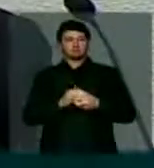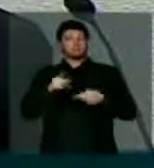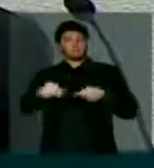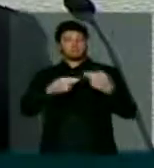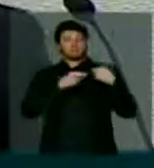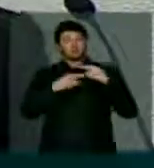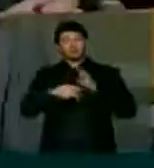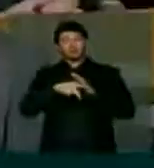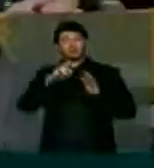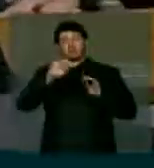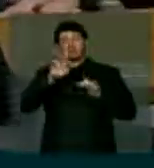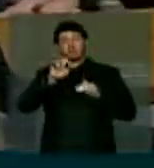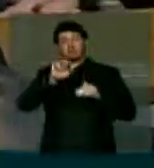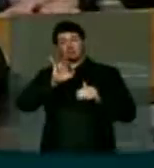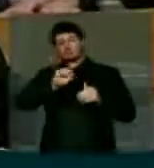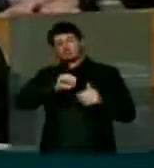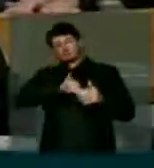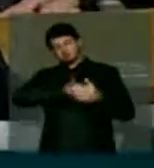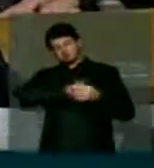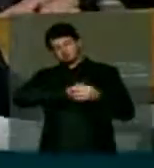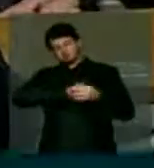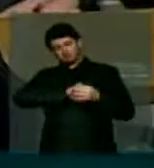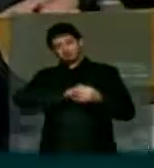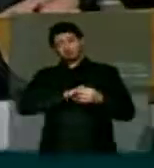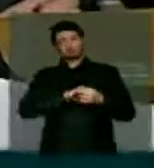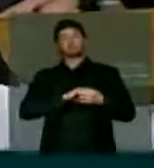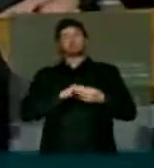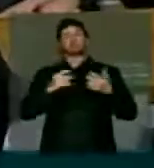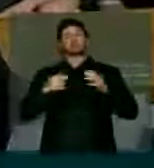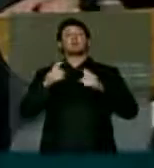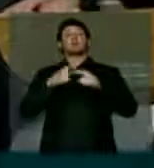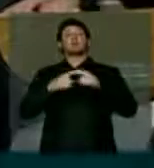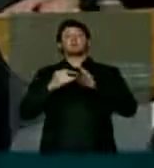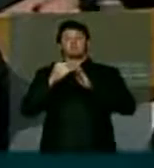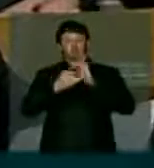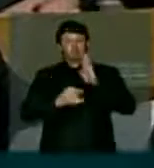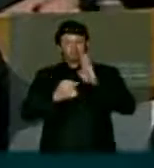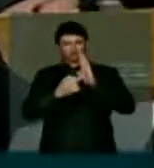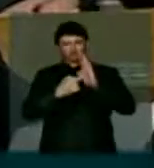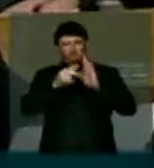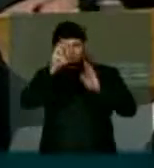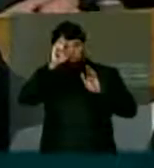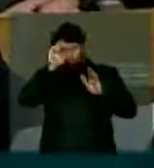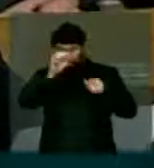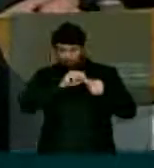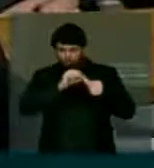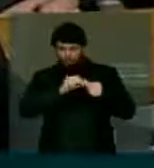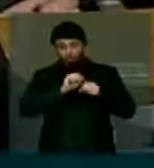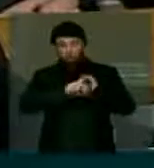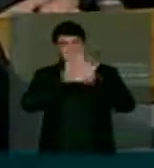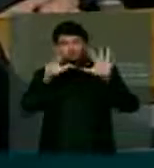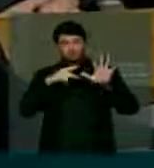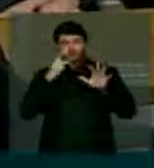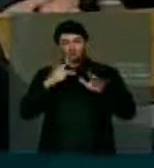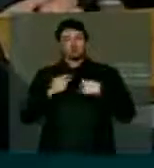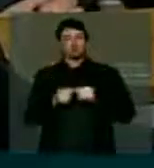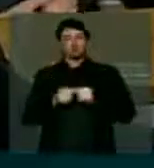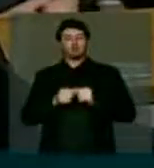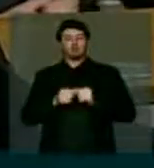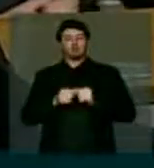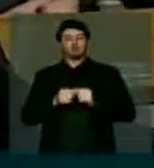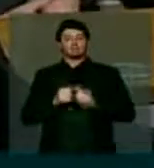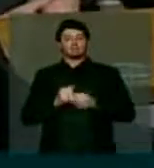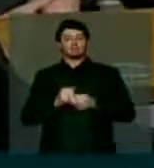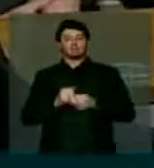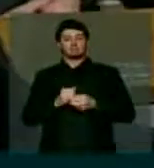atribuído à Petrobras. E por que é que aqui no parecer de sua autoria, o senhor deixa clara a menção, e diz no